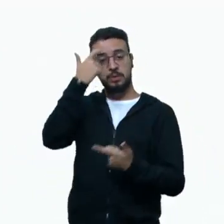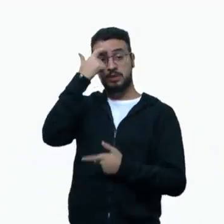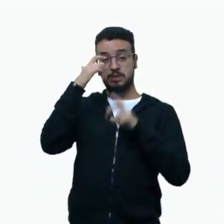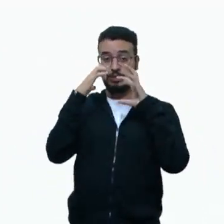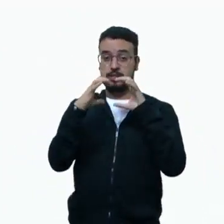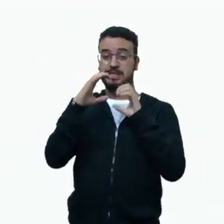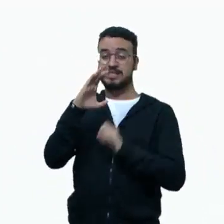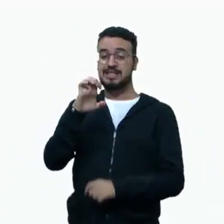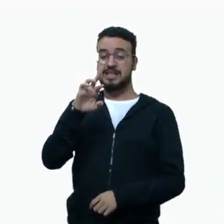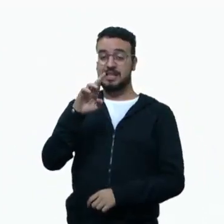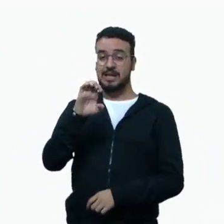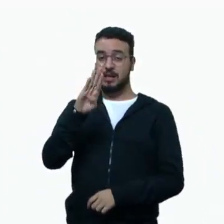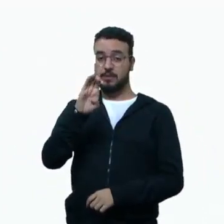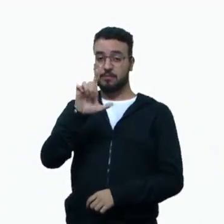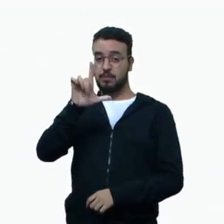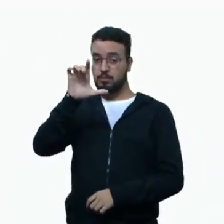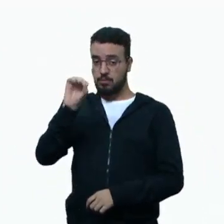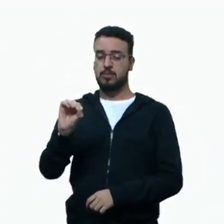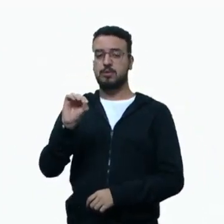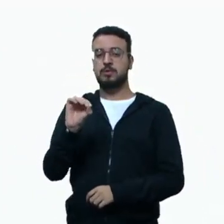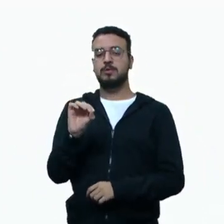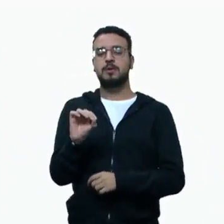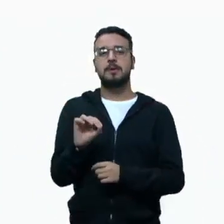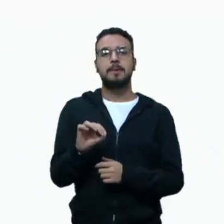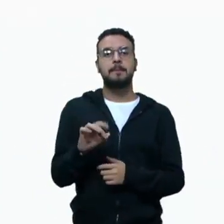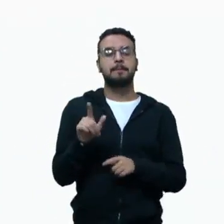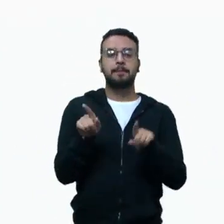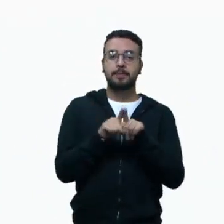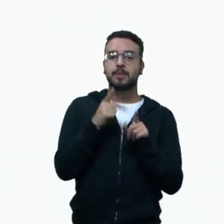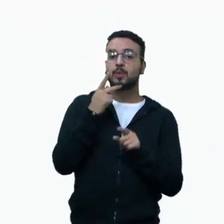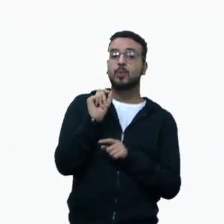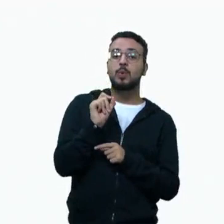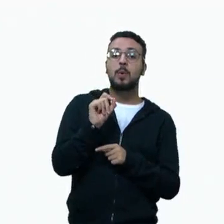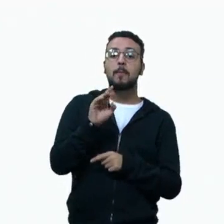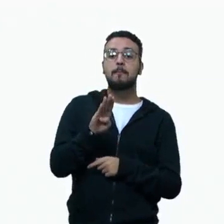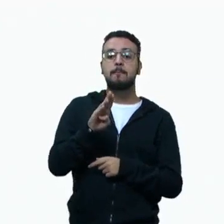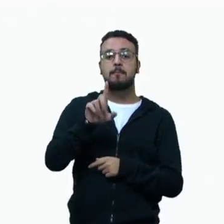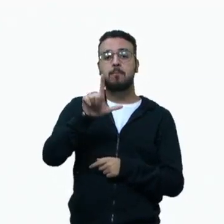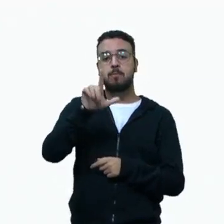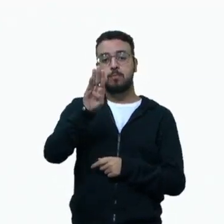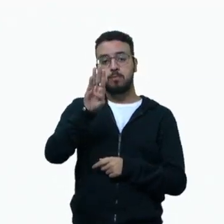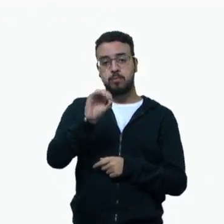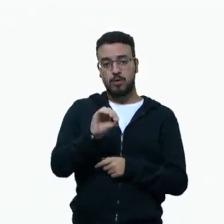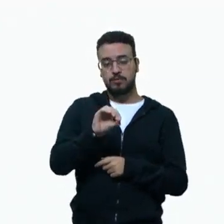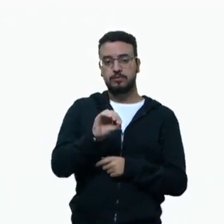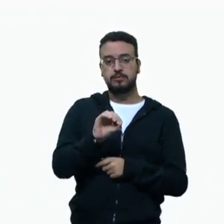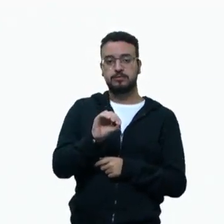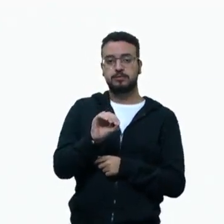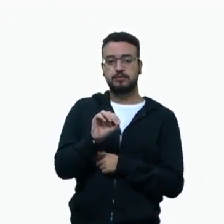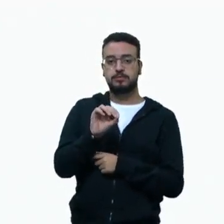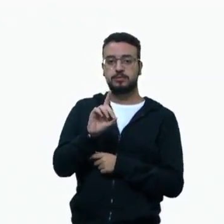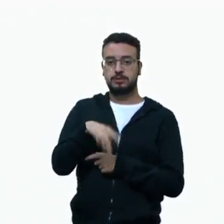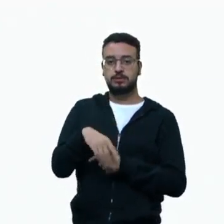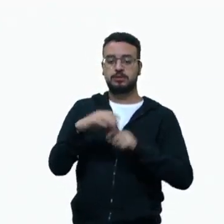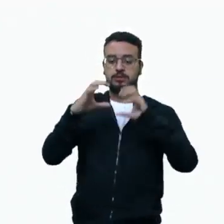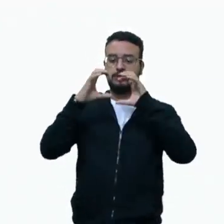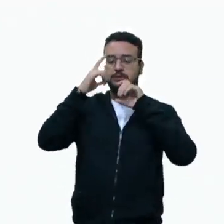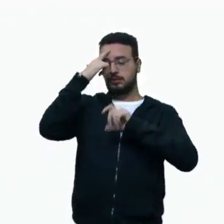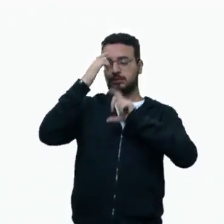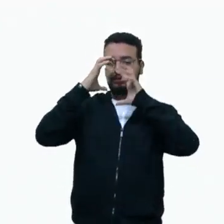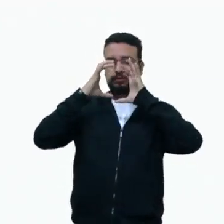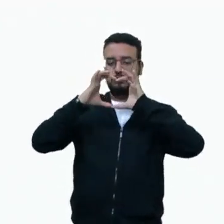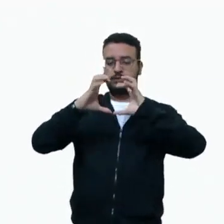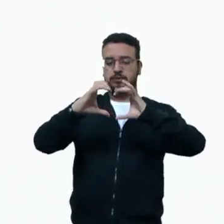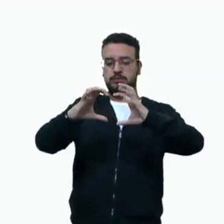bem importante. Falei um pouco sobre o bulbo. O bulbo também é uma estrutura importantíssima no sistema